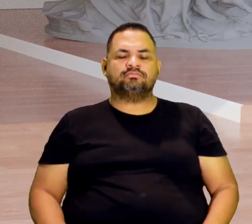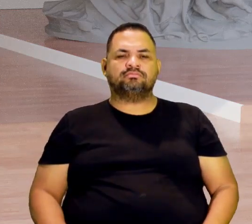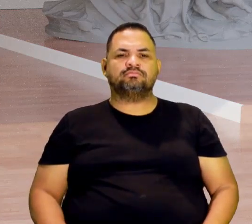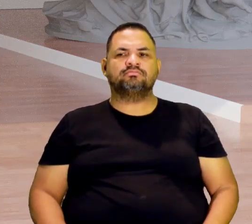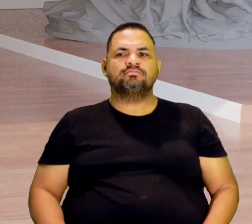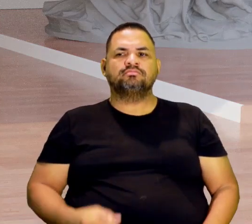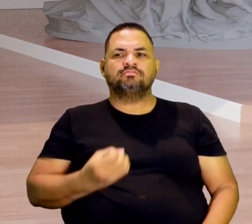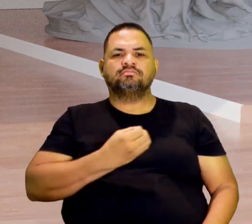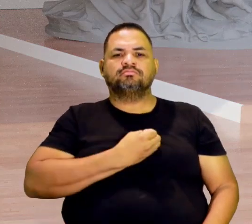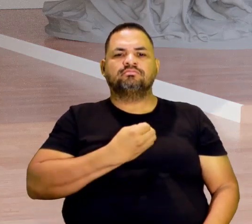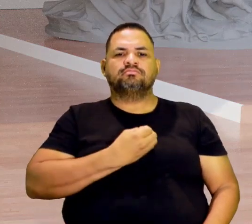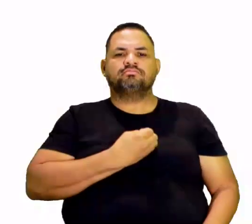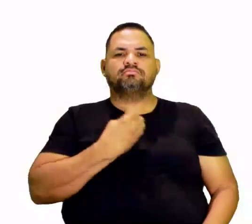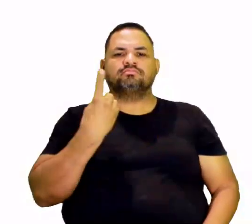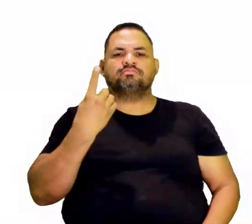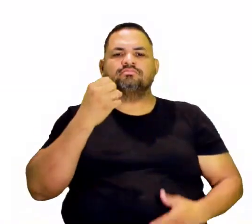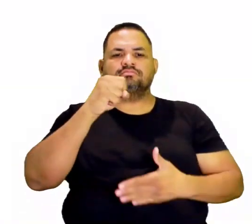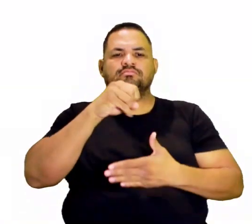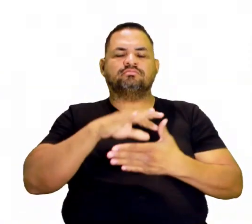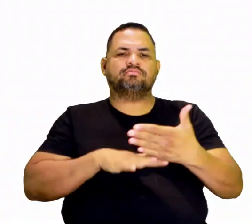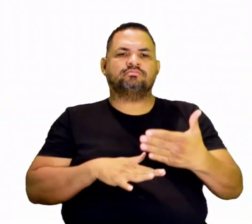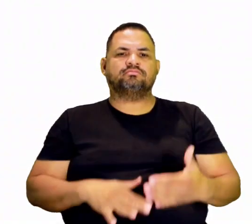questão de número 1.